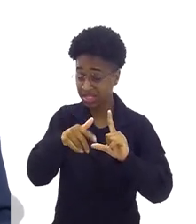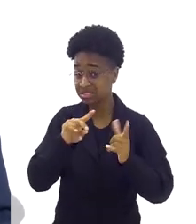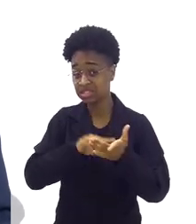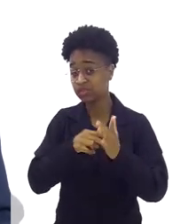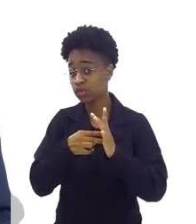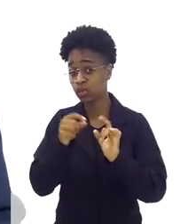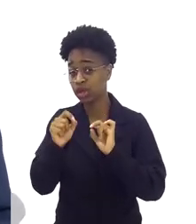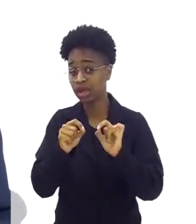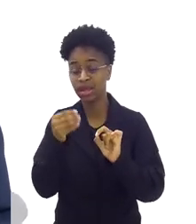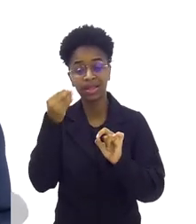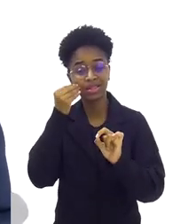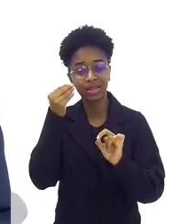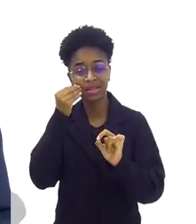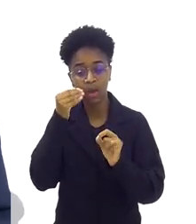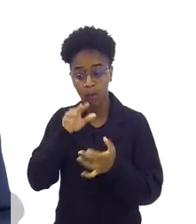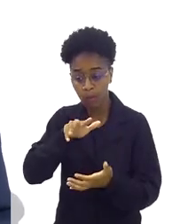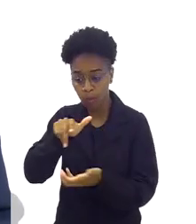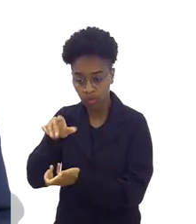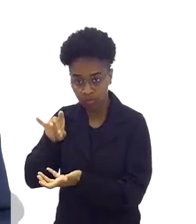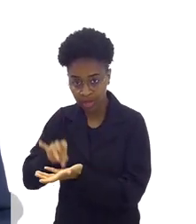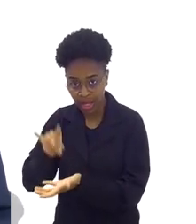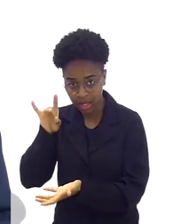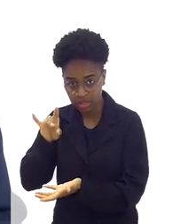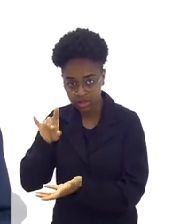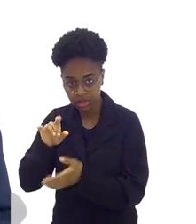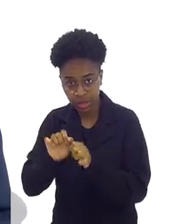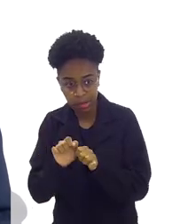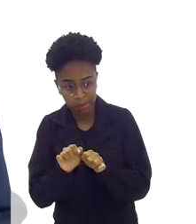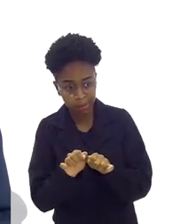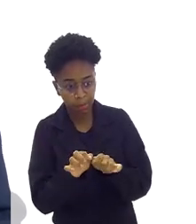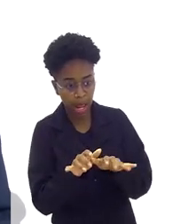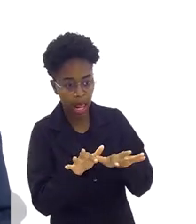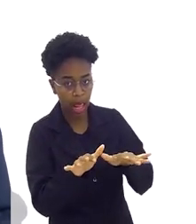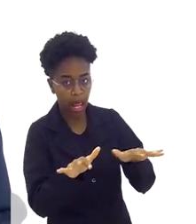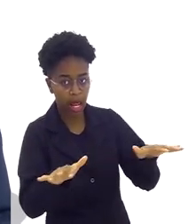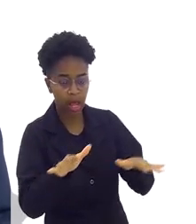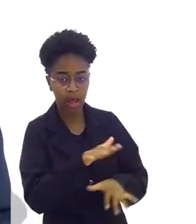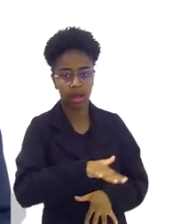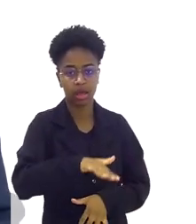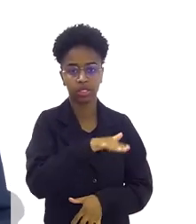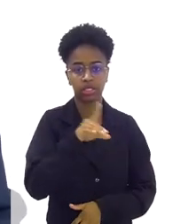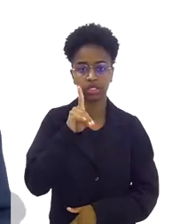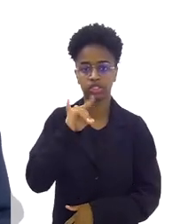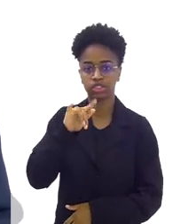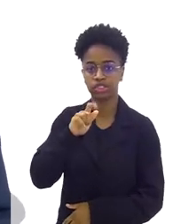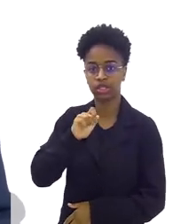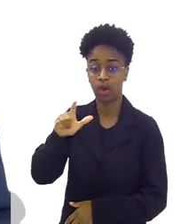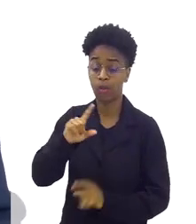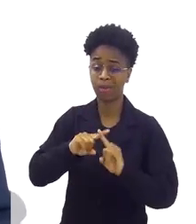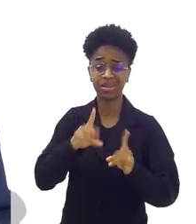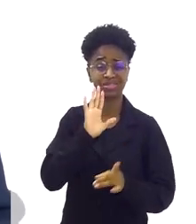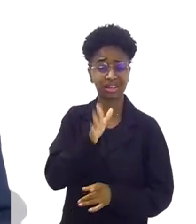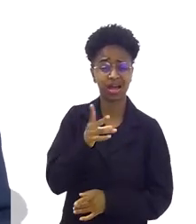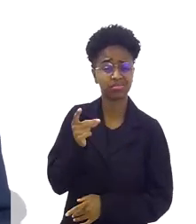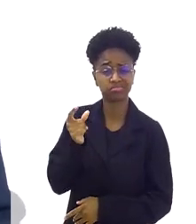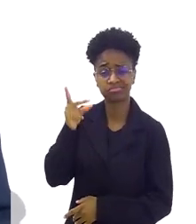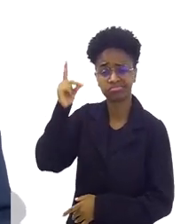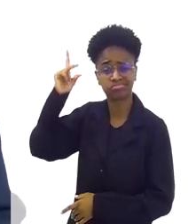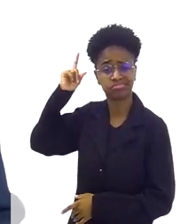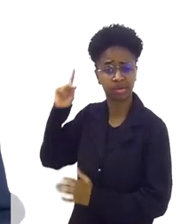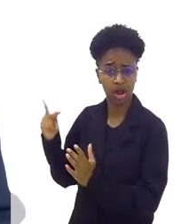uma tentativa de expandir o mundo real para um mundo digital. Mas isso já acontece há muito